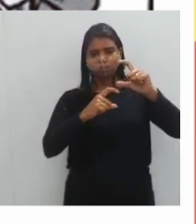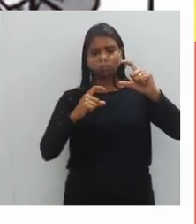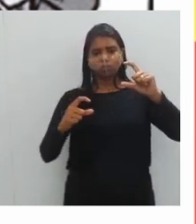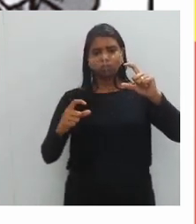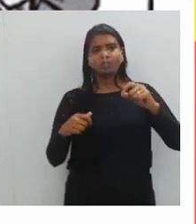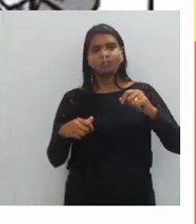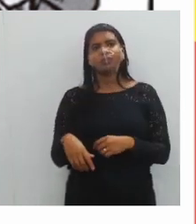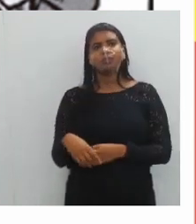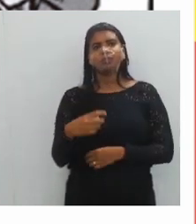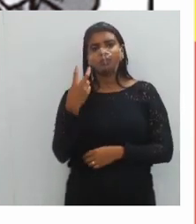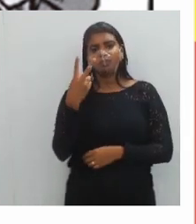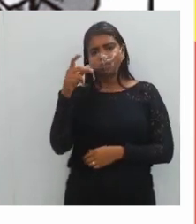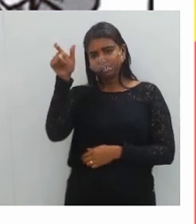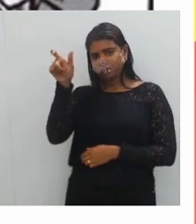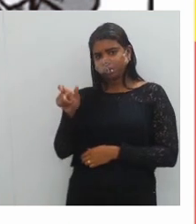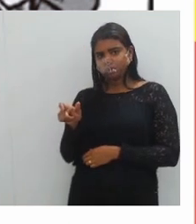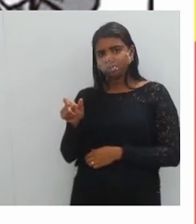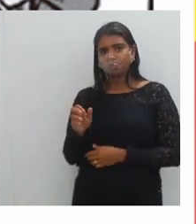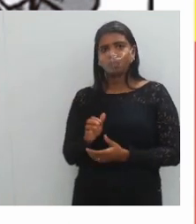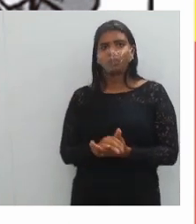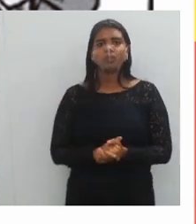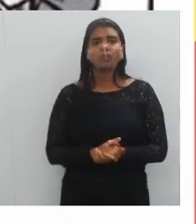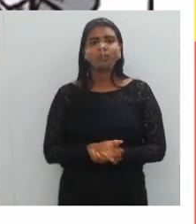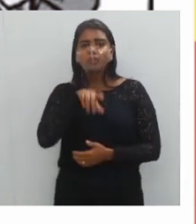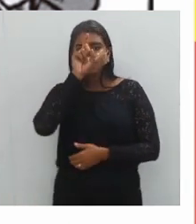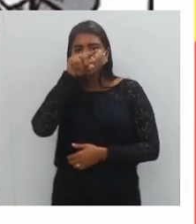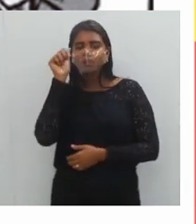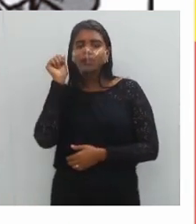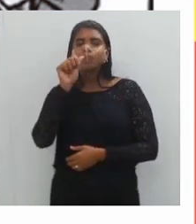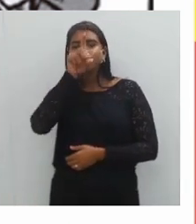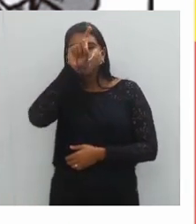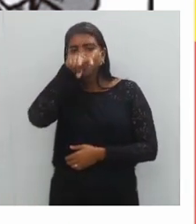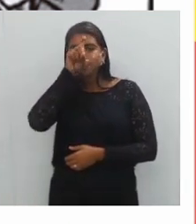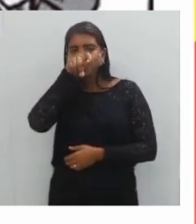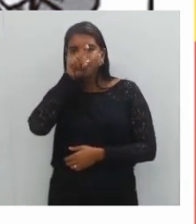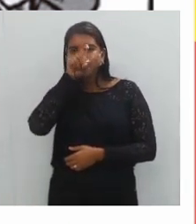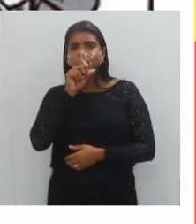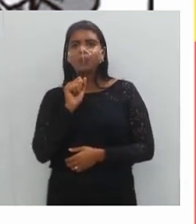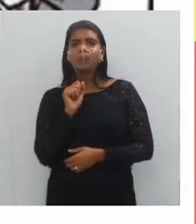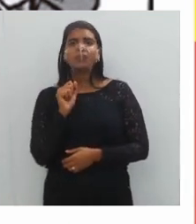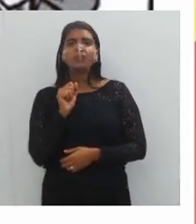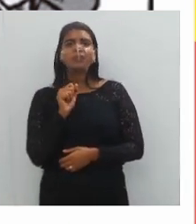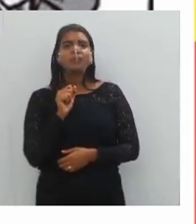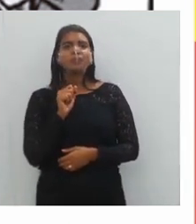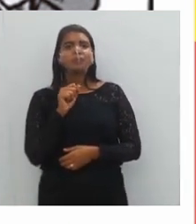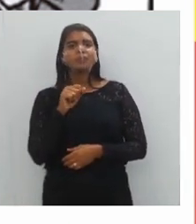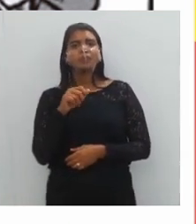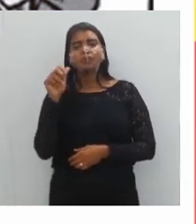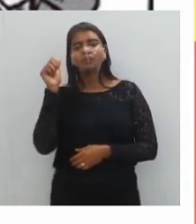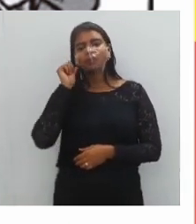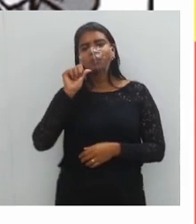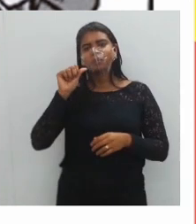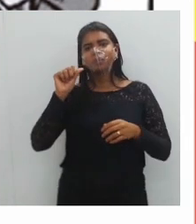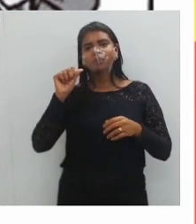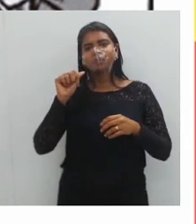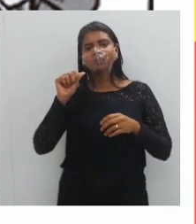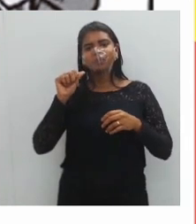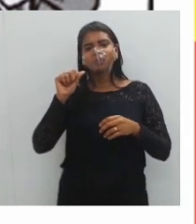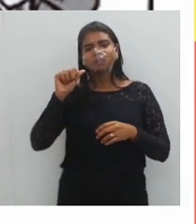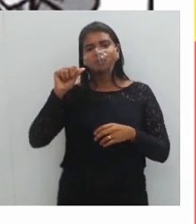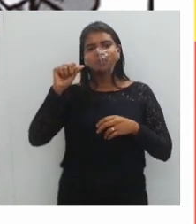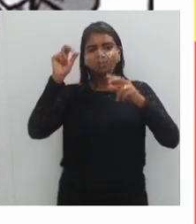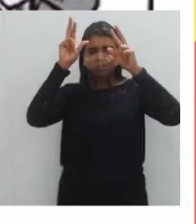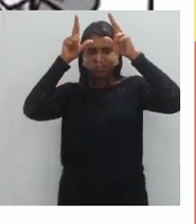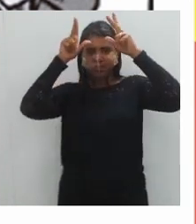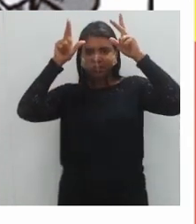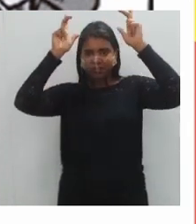duas personagens, que é uma bruxa, né, e uma princesa. E aí a bruxa